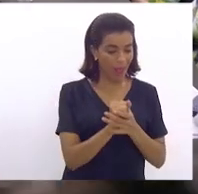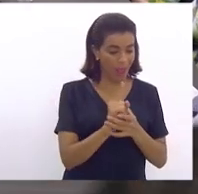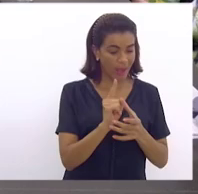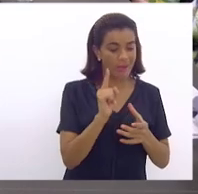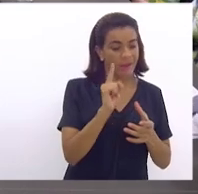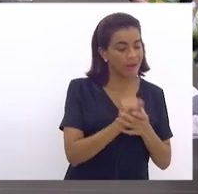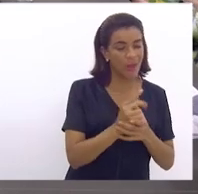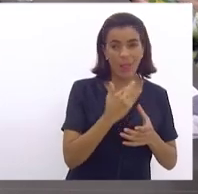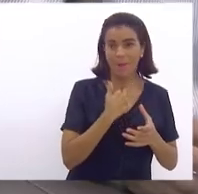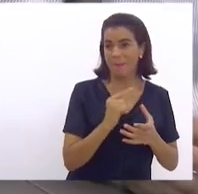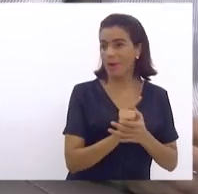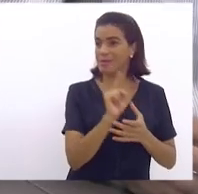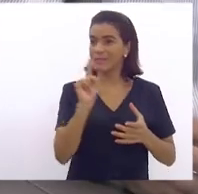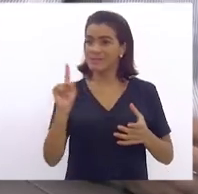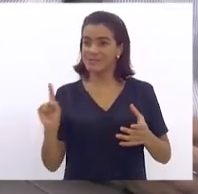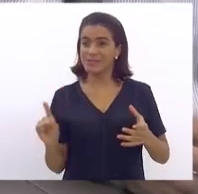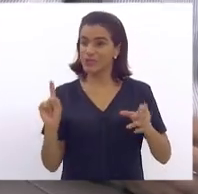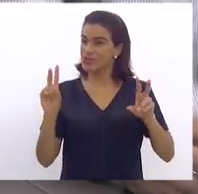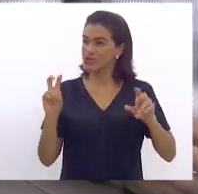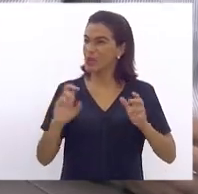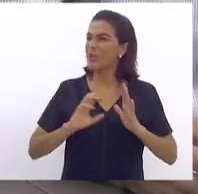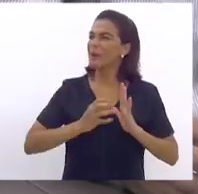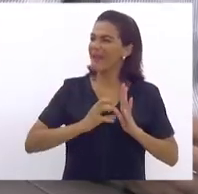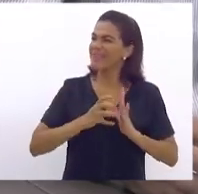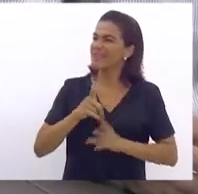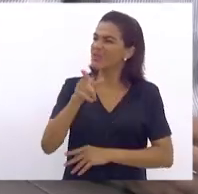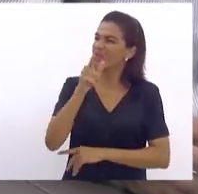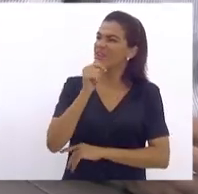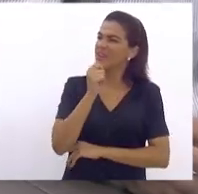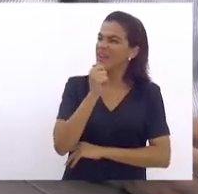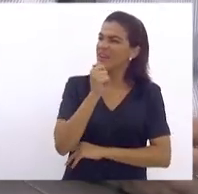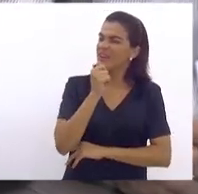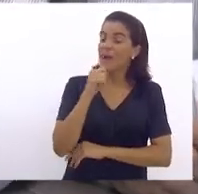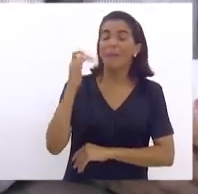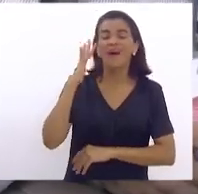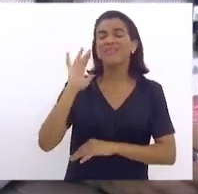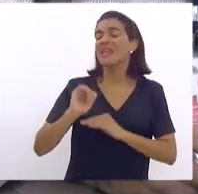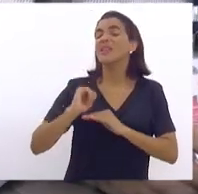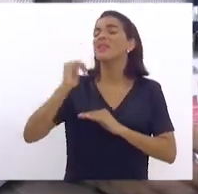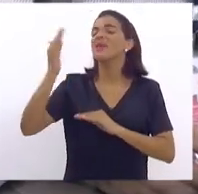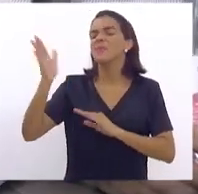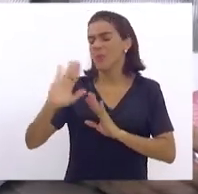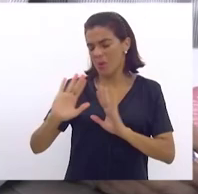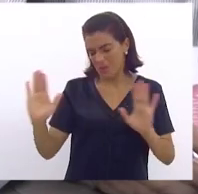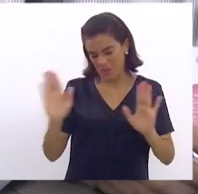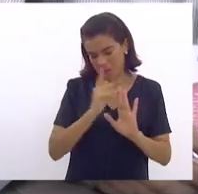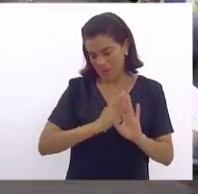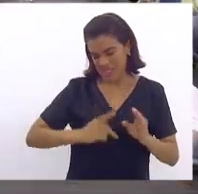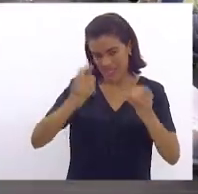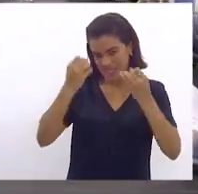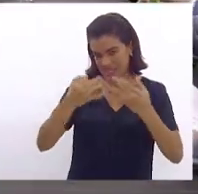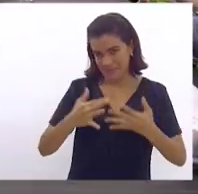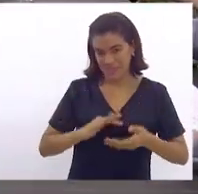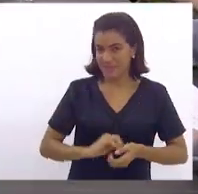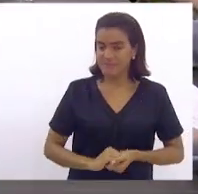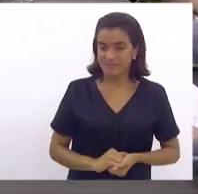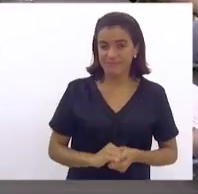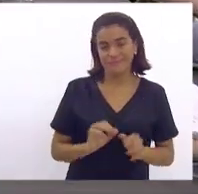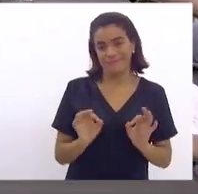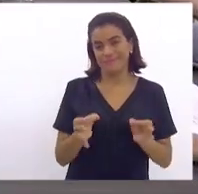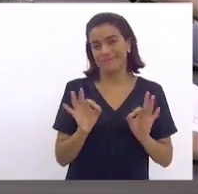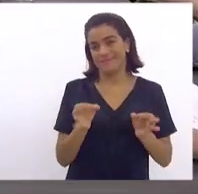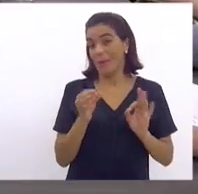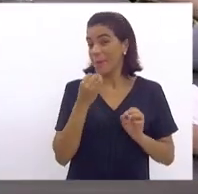a respeito da questão partidária. Mas isso fica para depois o presidente esclarecer. Está certo.